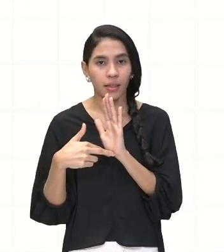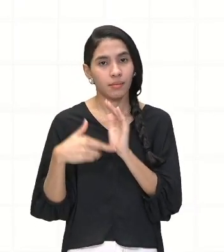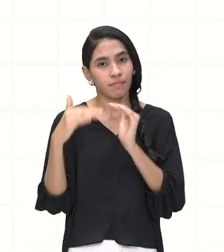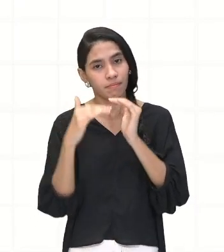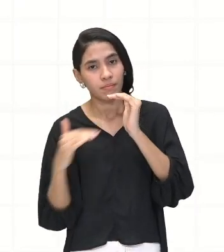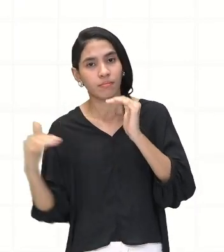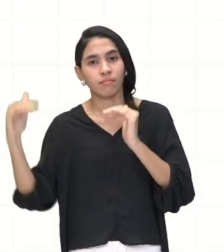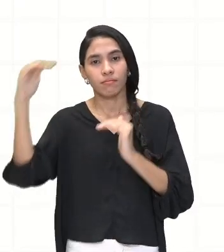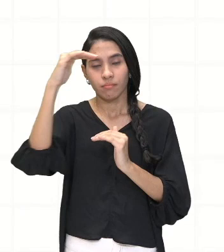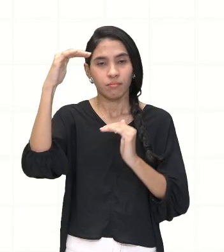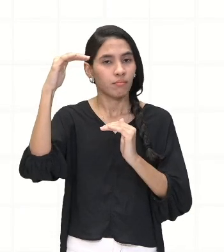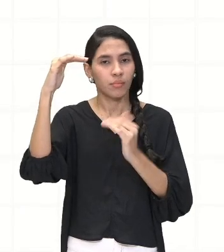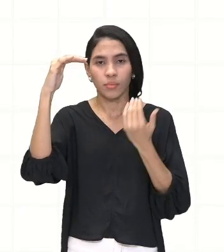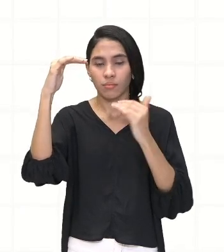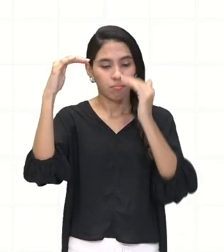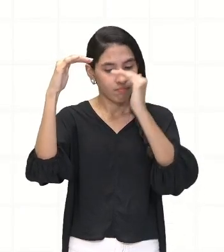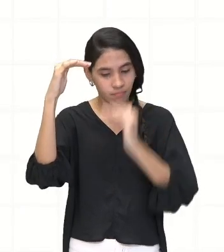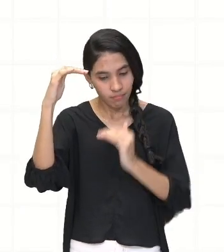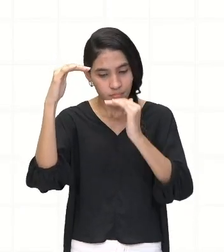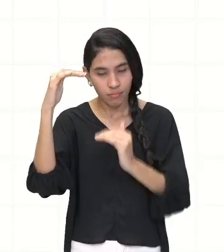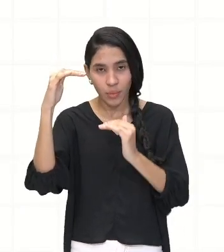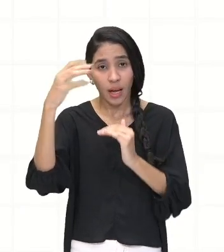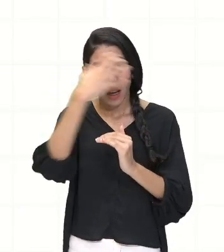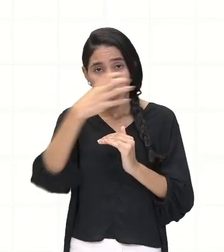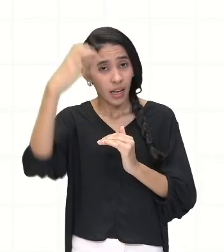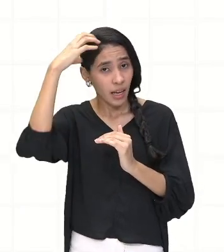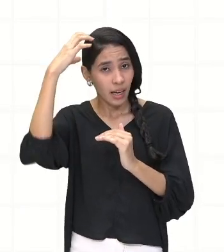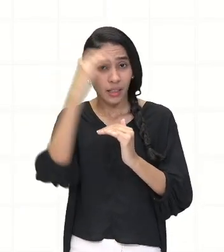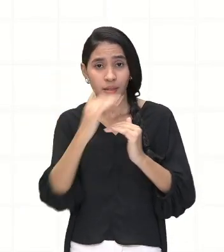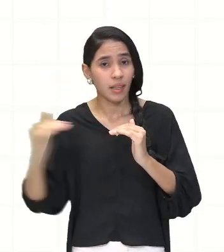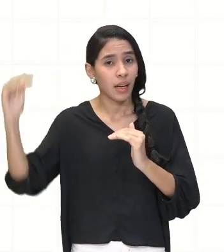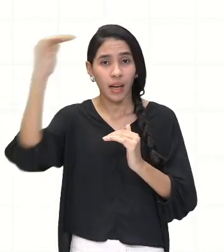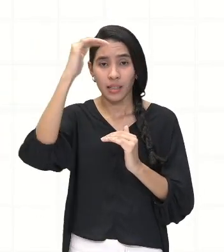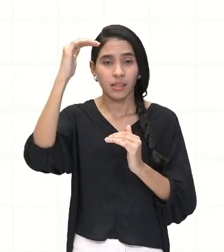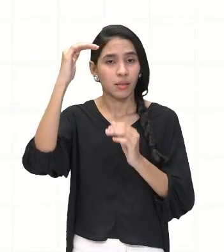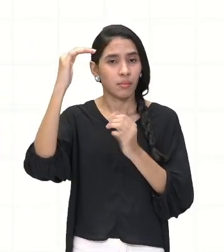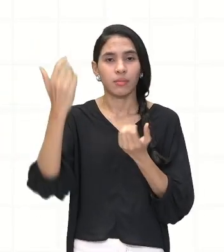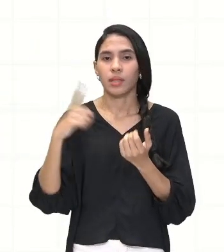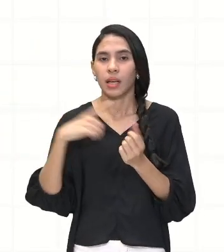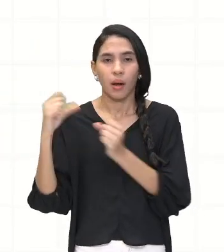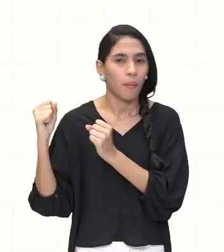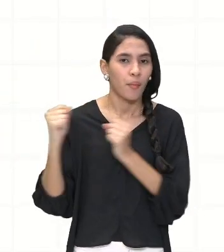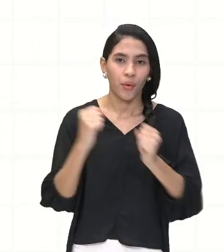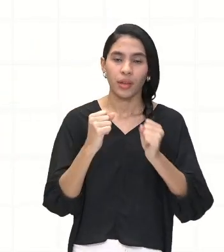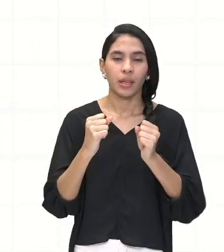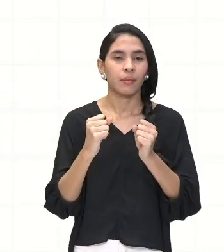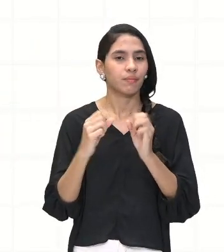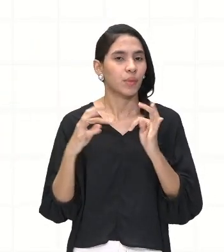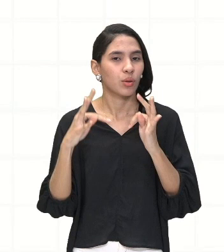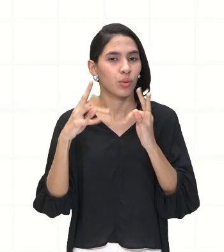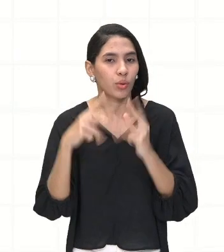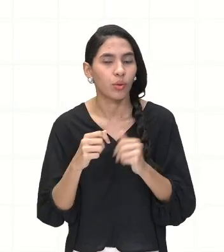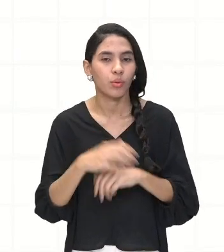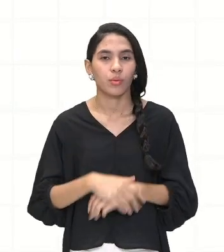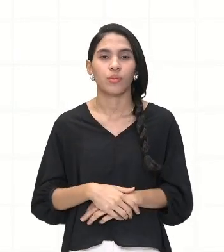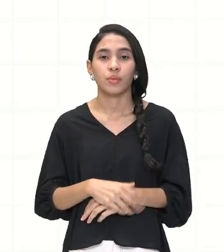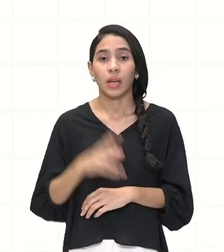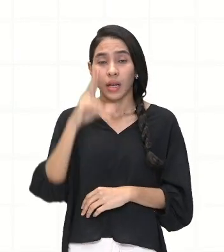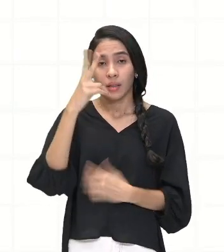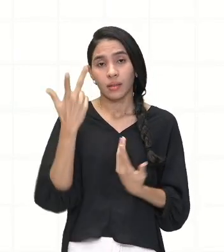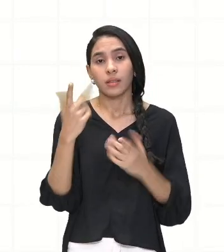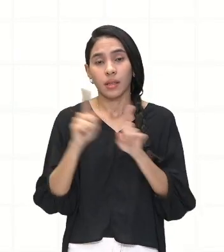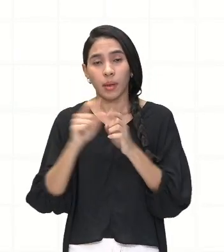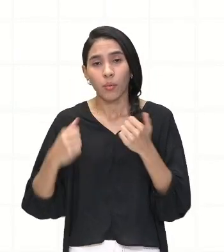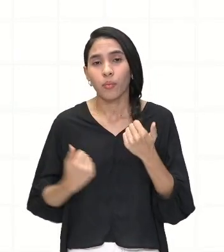do poder do rei. Ele tem poder total, poder absoluto. E o fortalecimento do poder monárquico